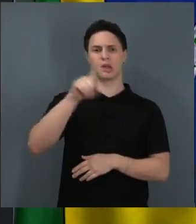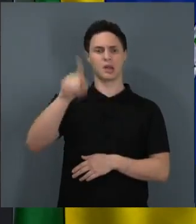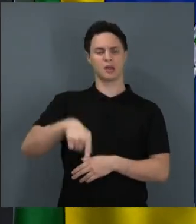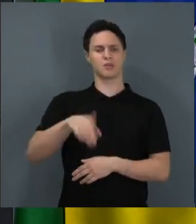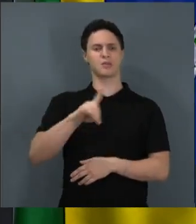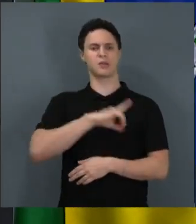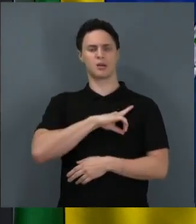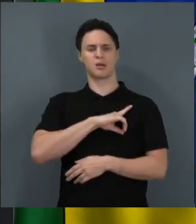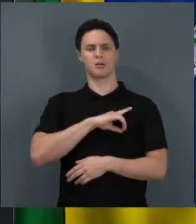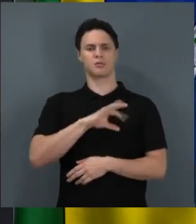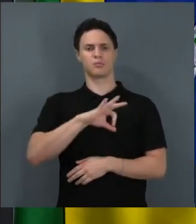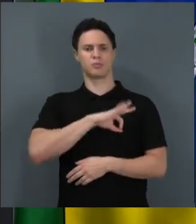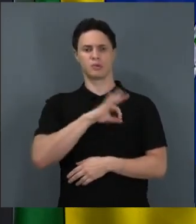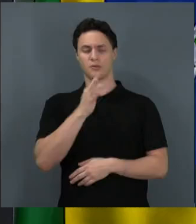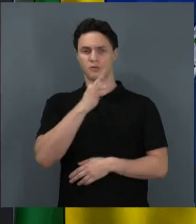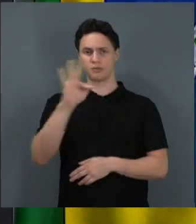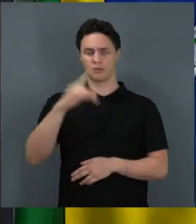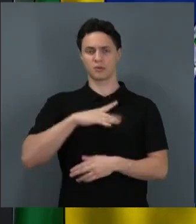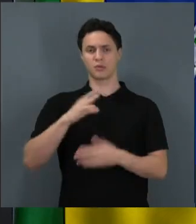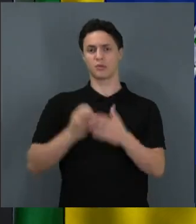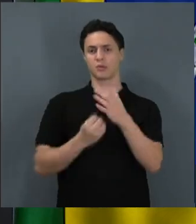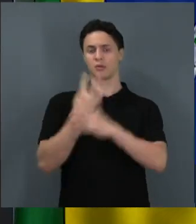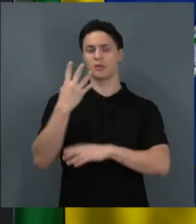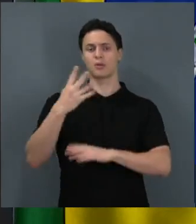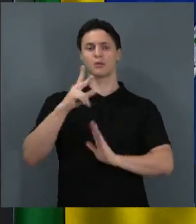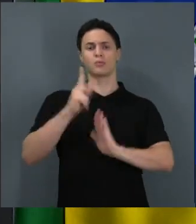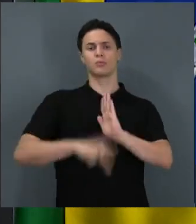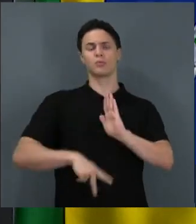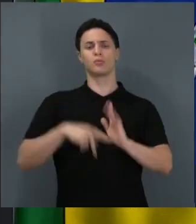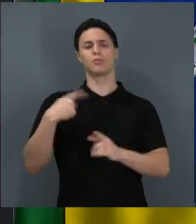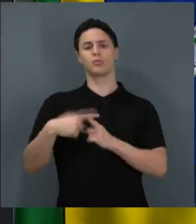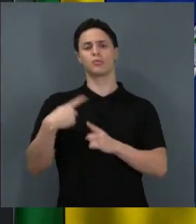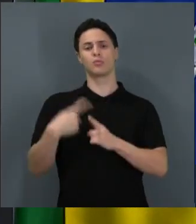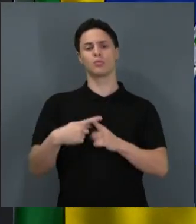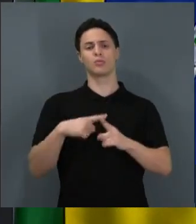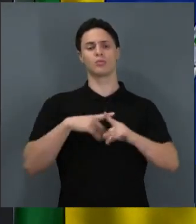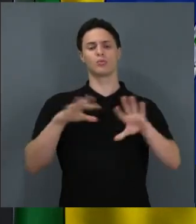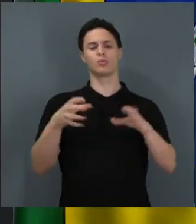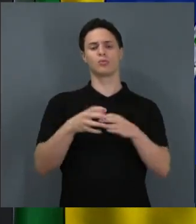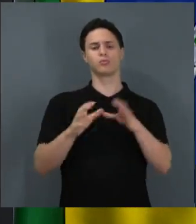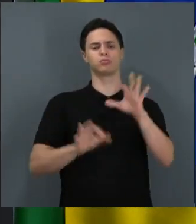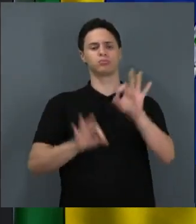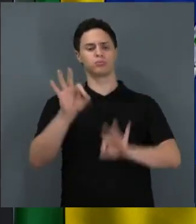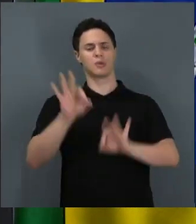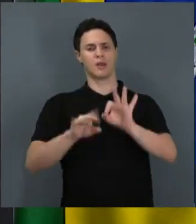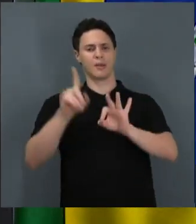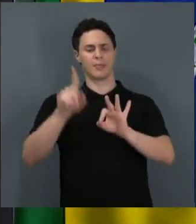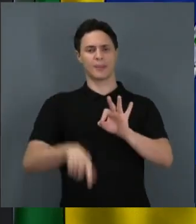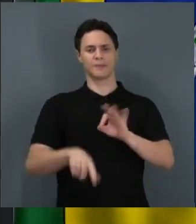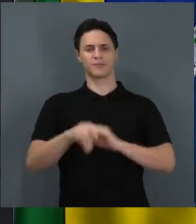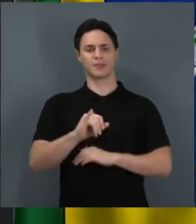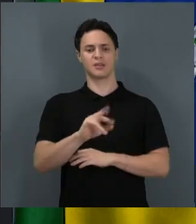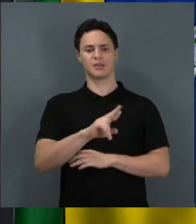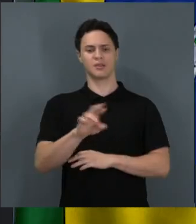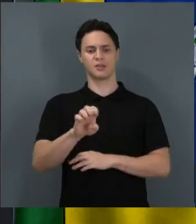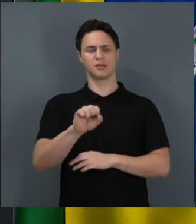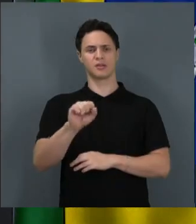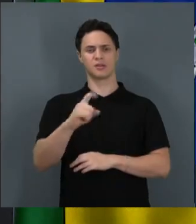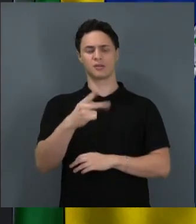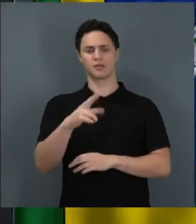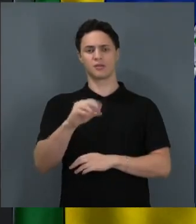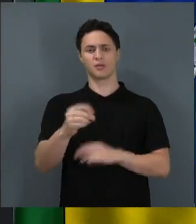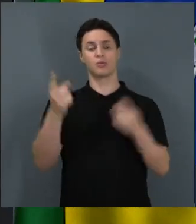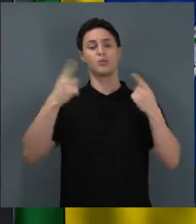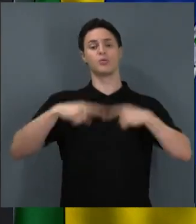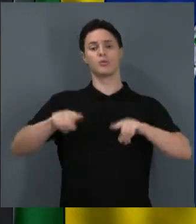Polícia Federal, que elaboraram aquele projeto, que o golpe se dá com uma resignação contra o sistema eleitoral